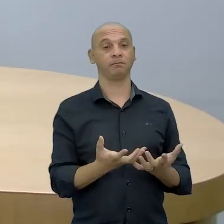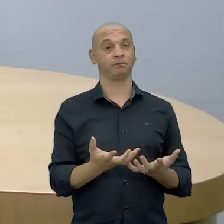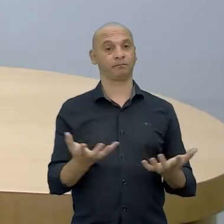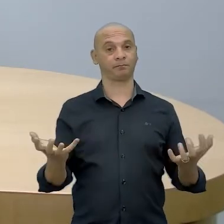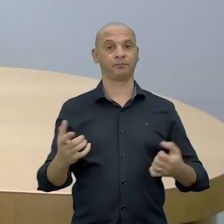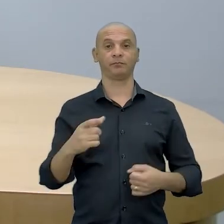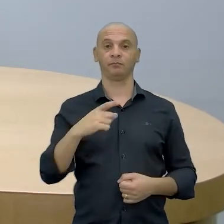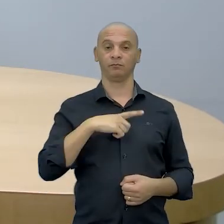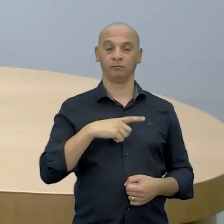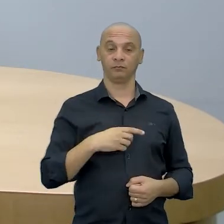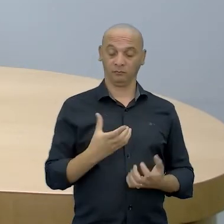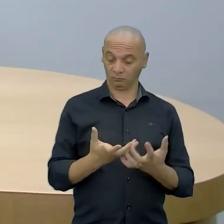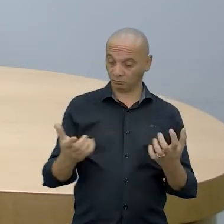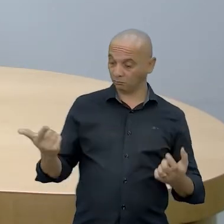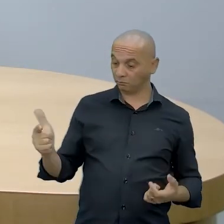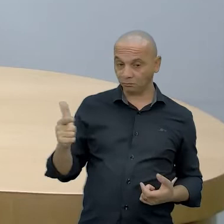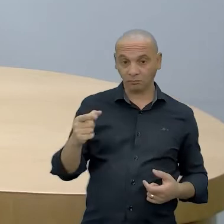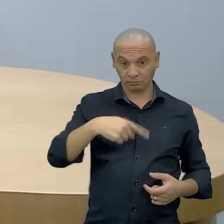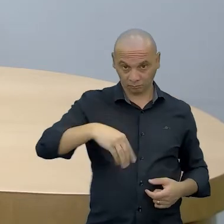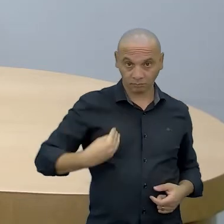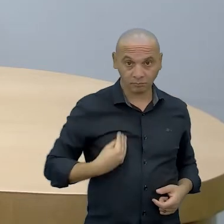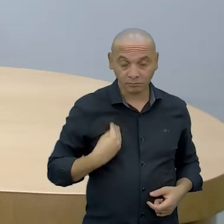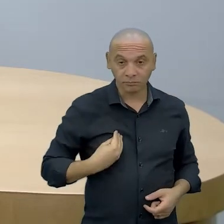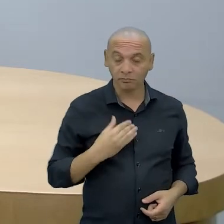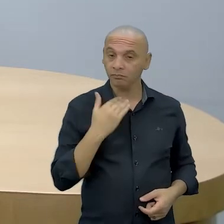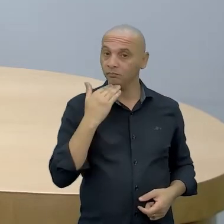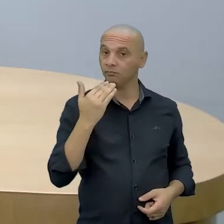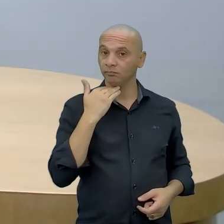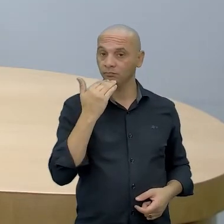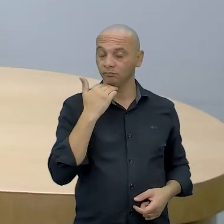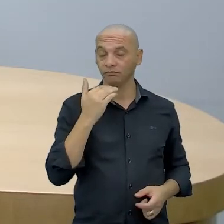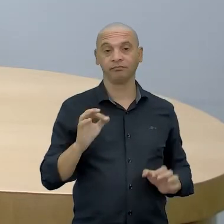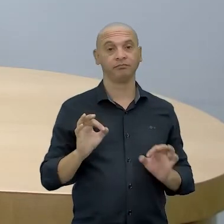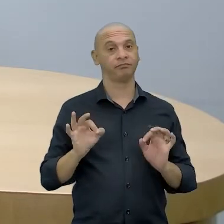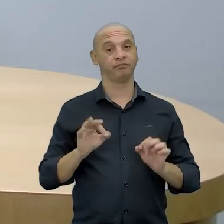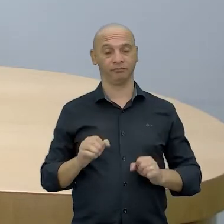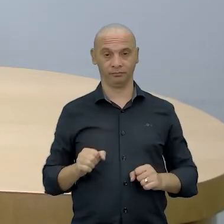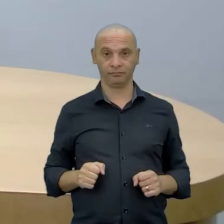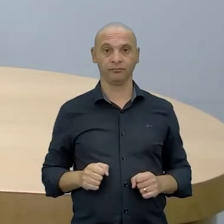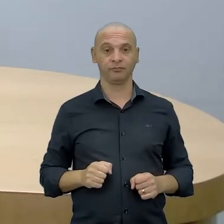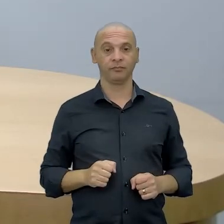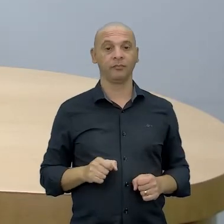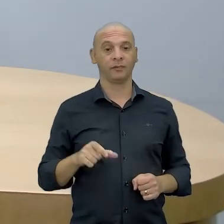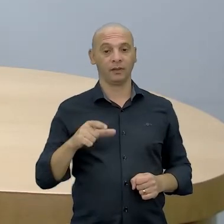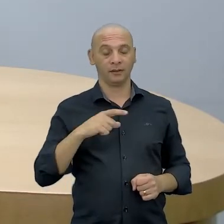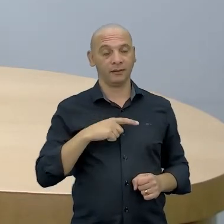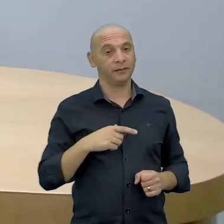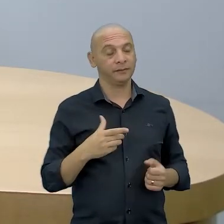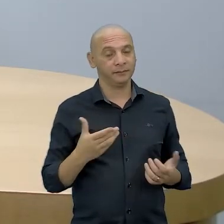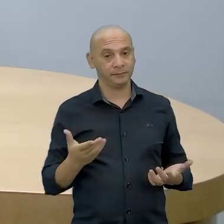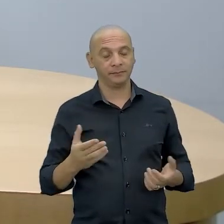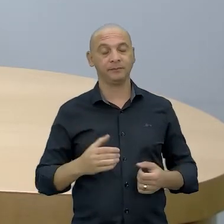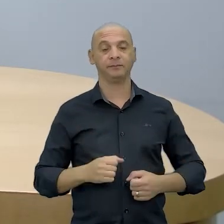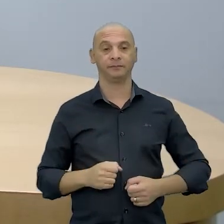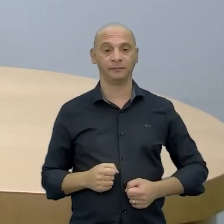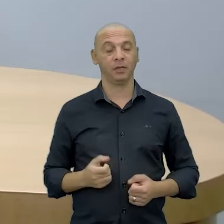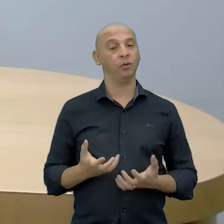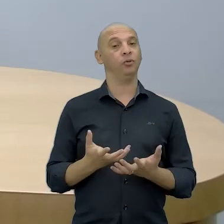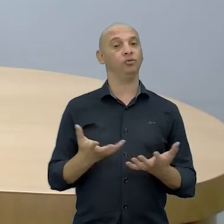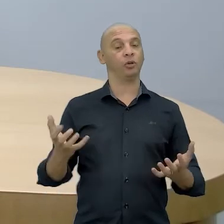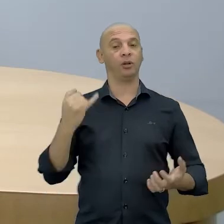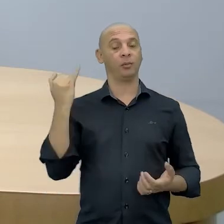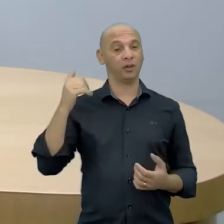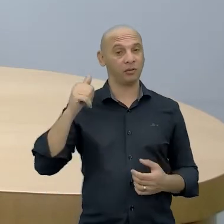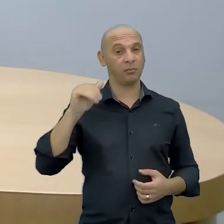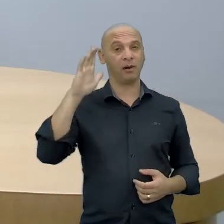ele provavelmente nós não teríamos aqui, né, um meio de vida como nós temos hoje, e talvez nem teria vida, né? Isso tanto